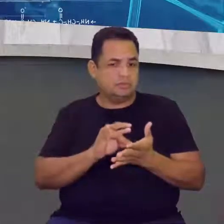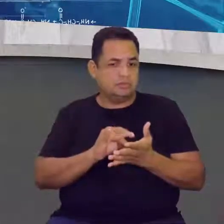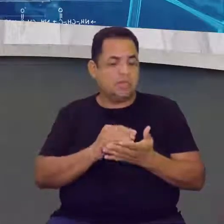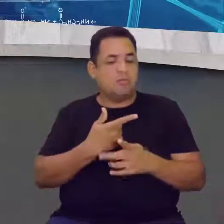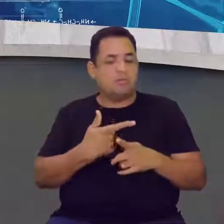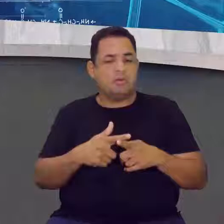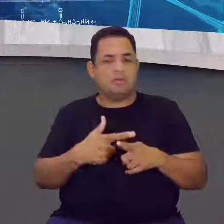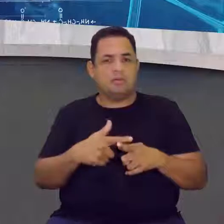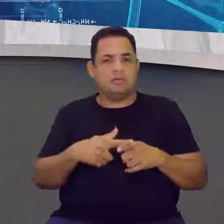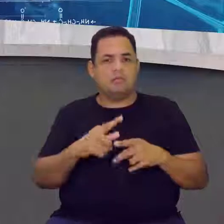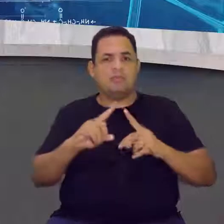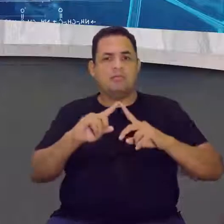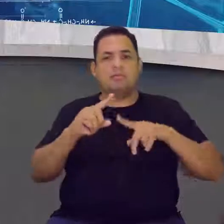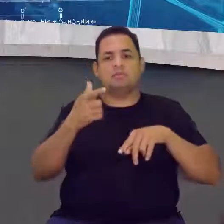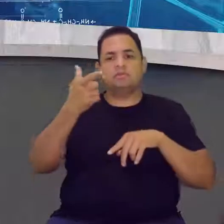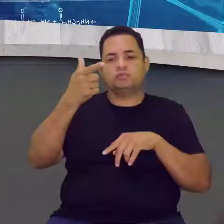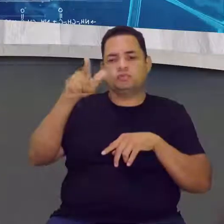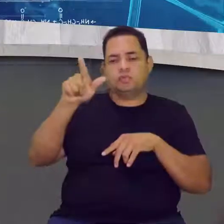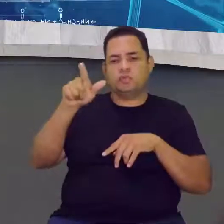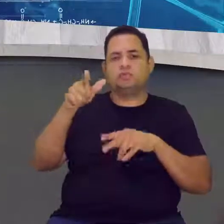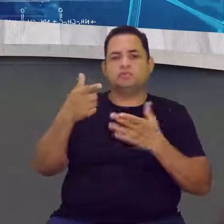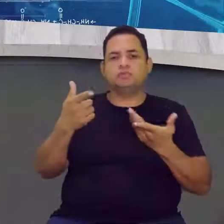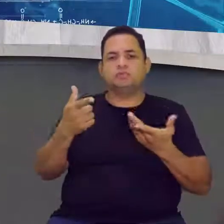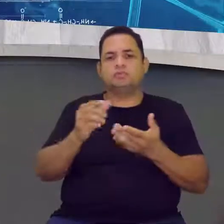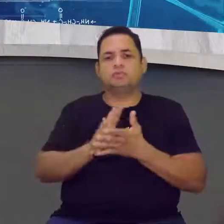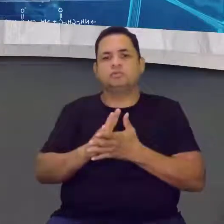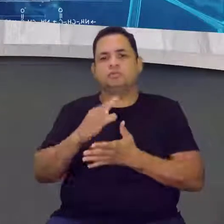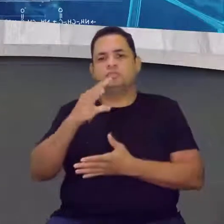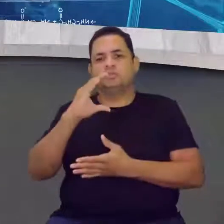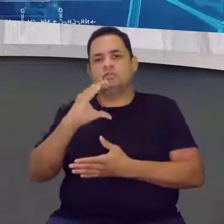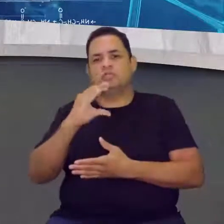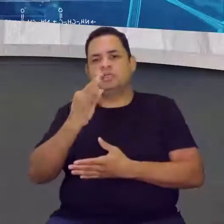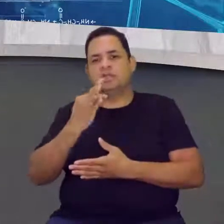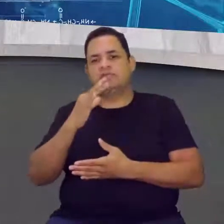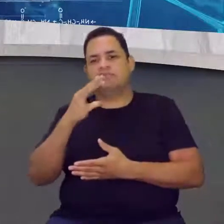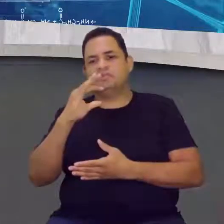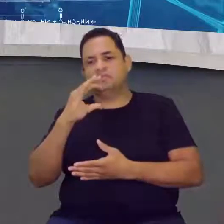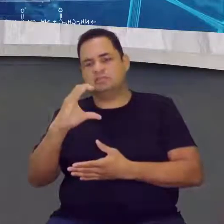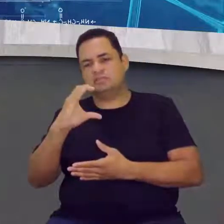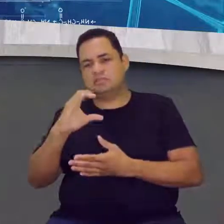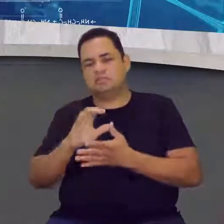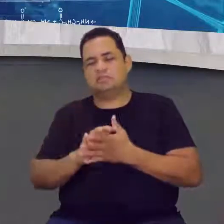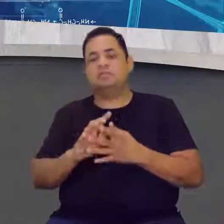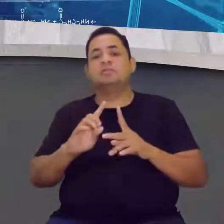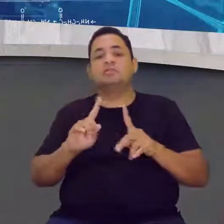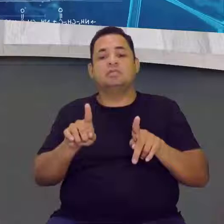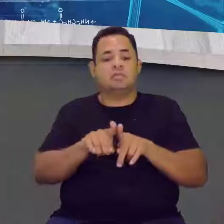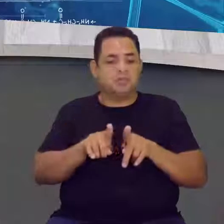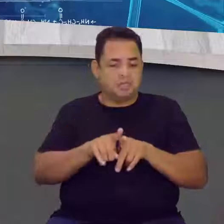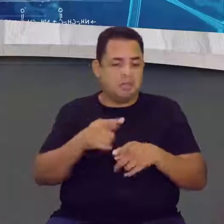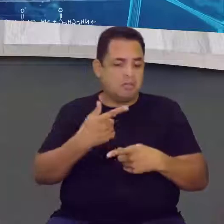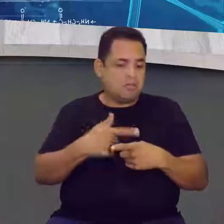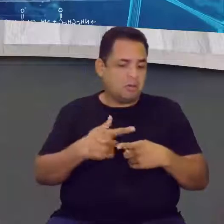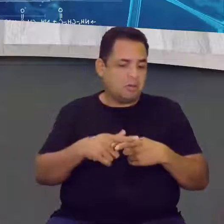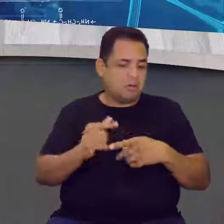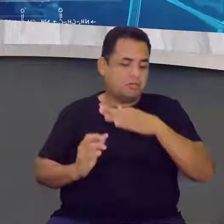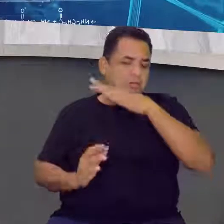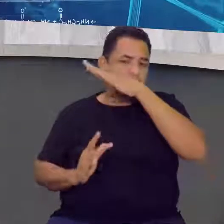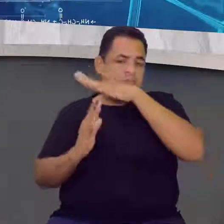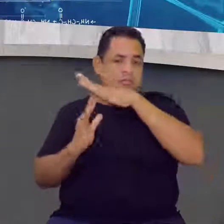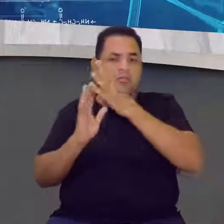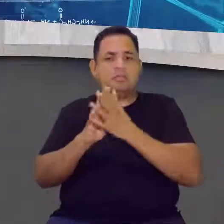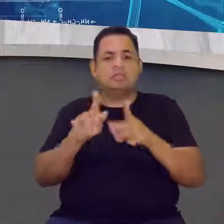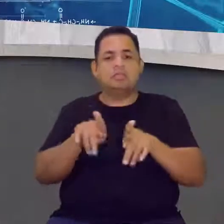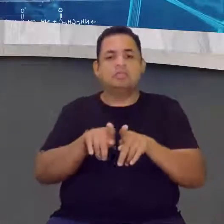grande problema. Só que os outros, como por exemplo o CFC, ele também é um problema não só para o efeito estufa, mas